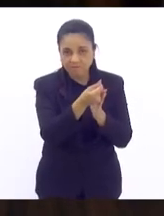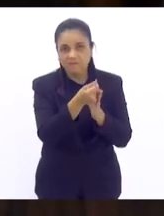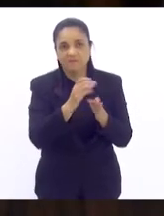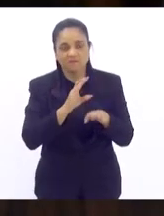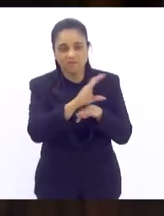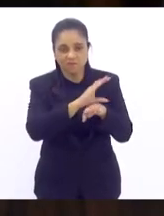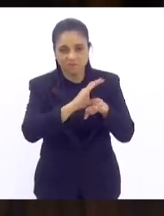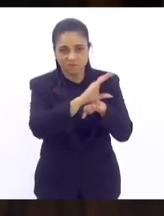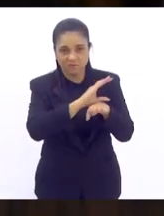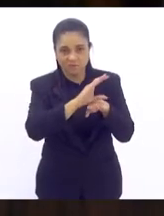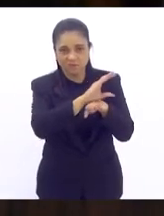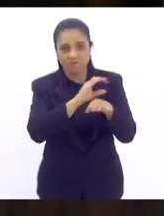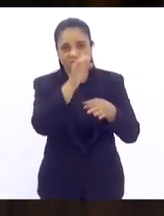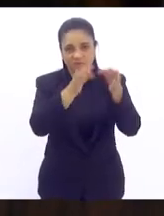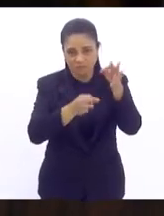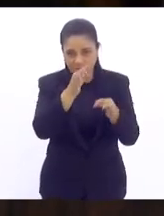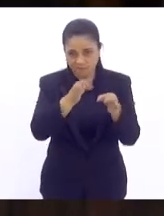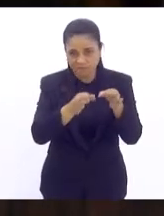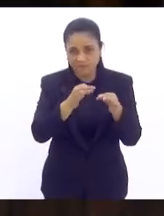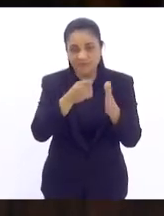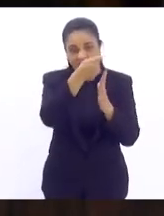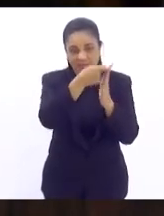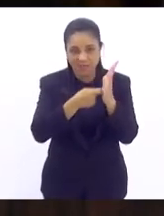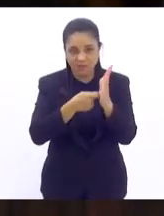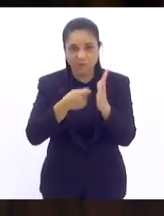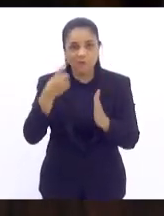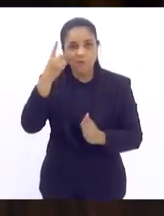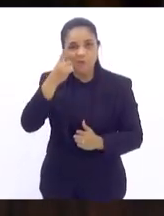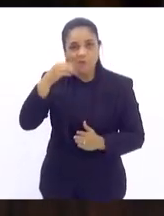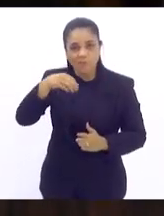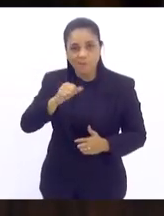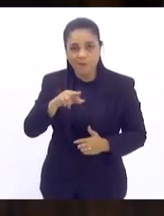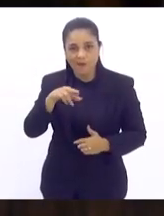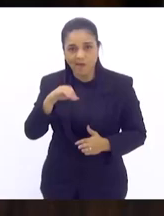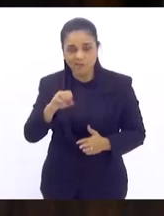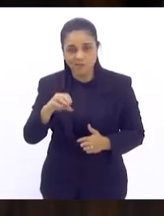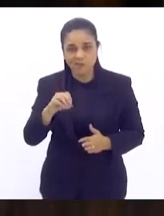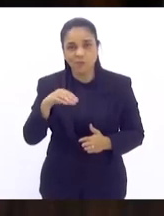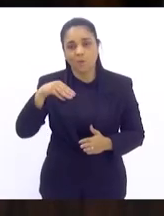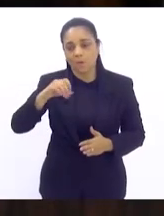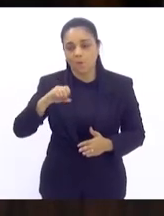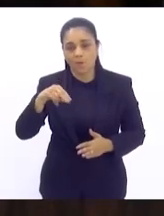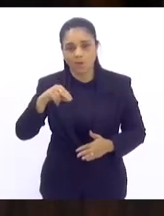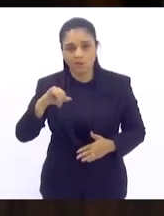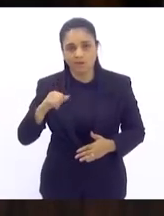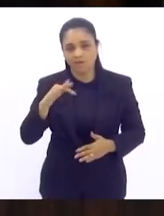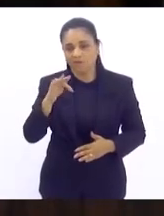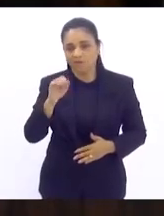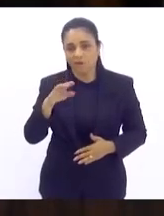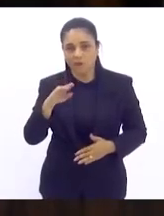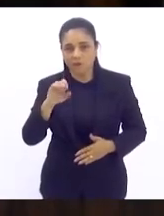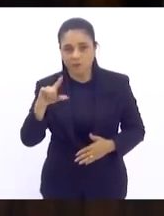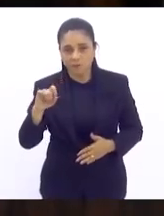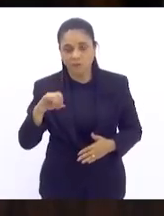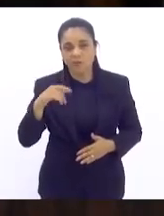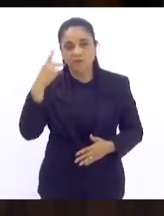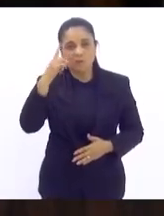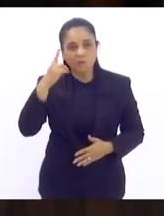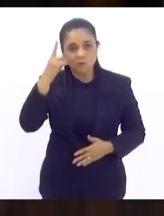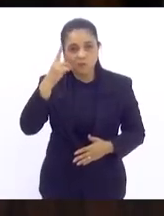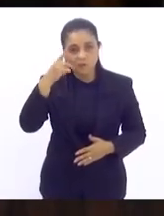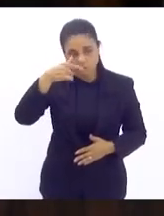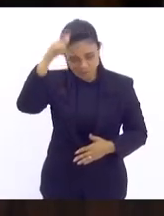comissão de Constituição e Justiça. relator, deputado Márcio Pacheco, Mônica Francisco, Fábio Silva e Luiz Paulo.